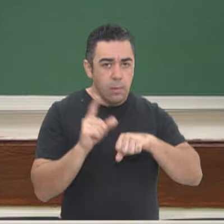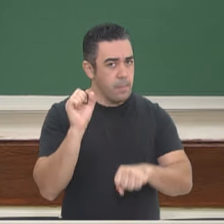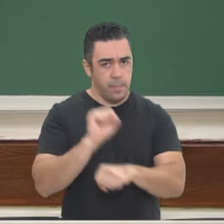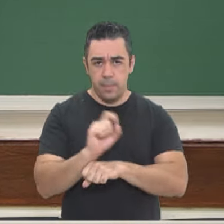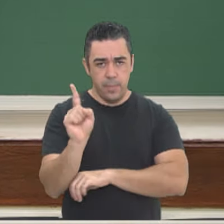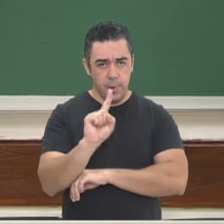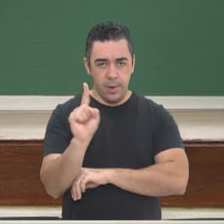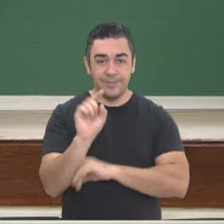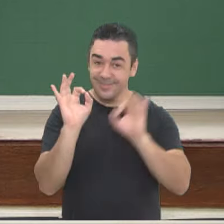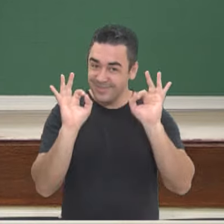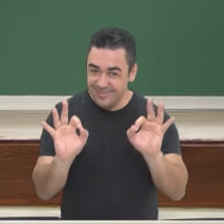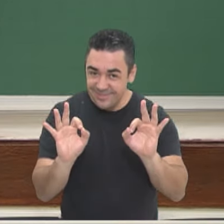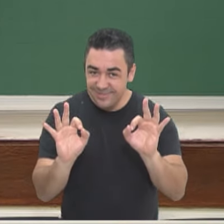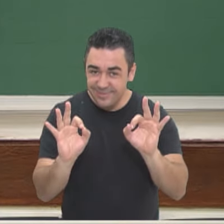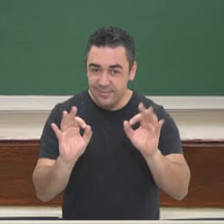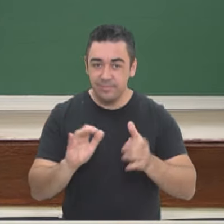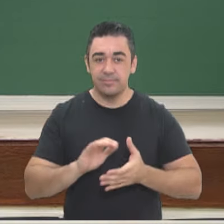aqui, tá certo?